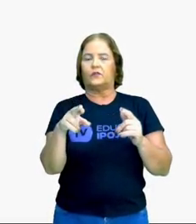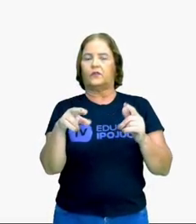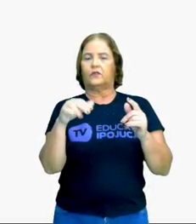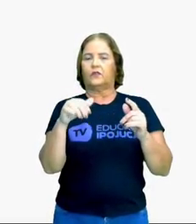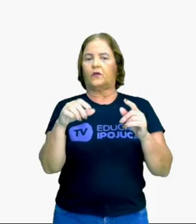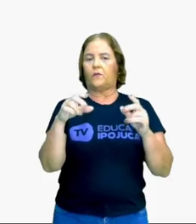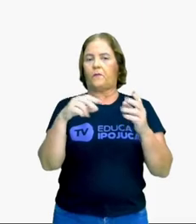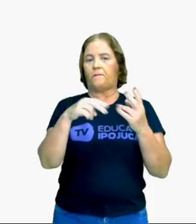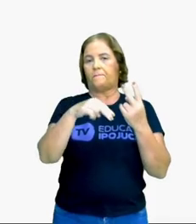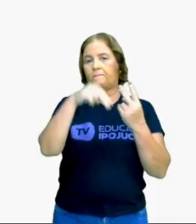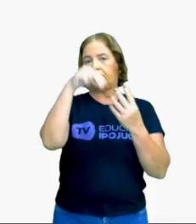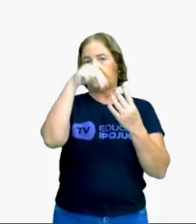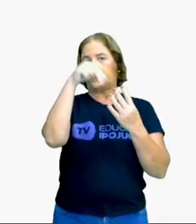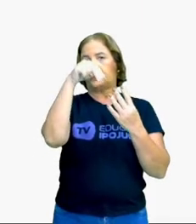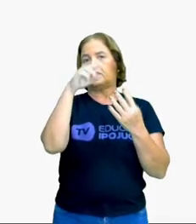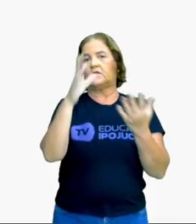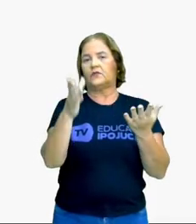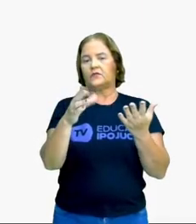seguinte potência?